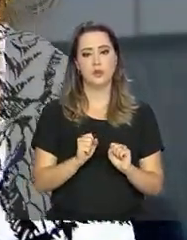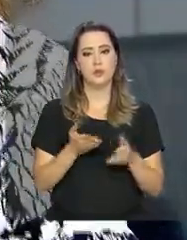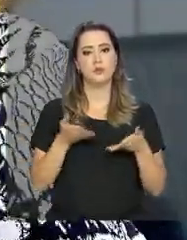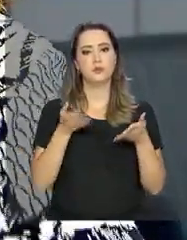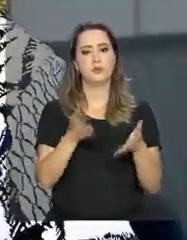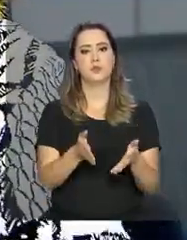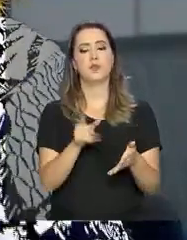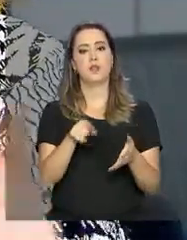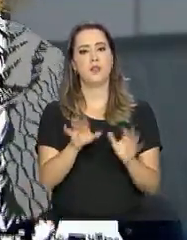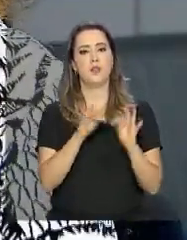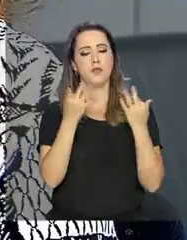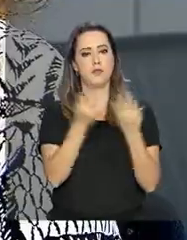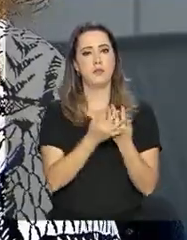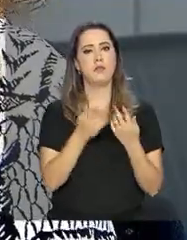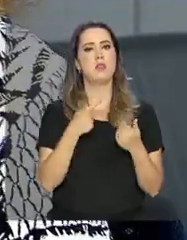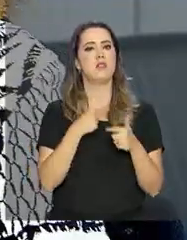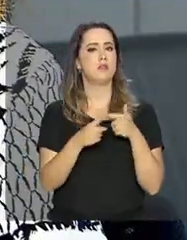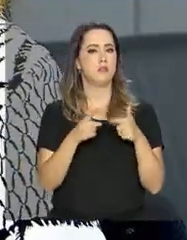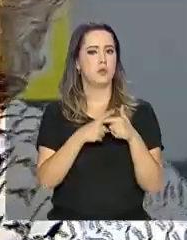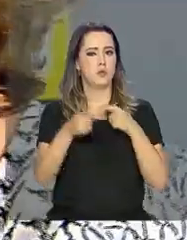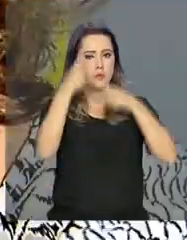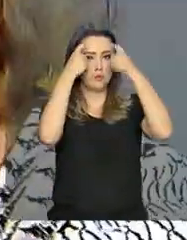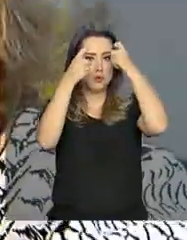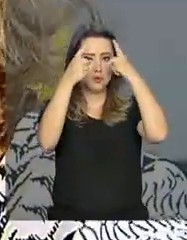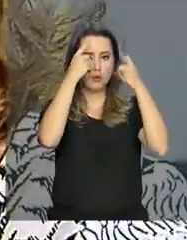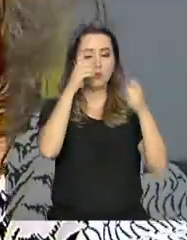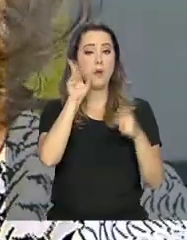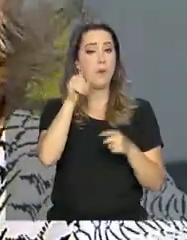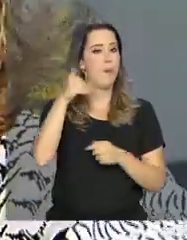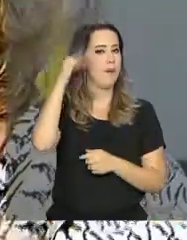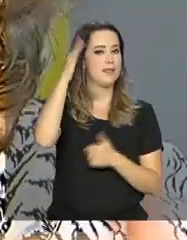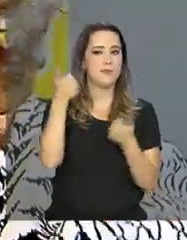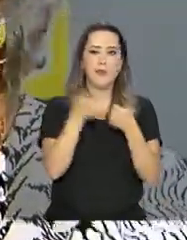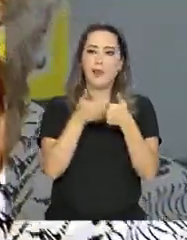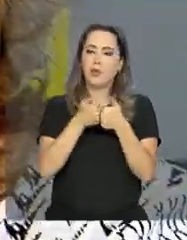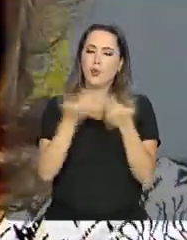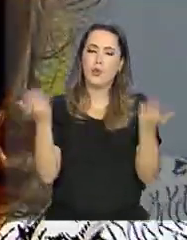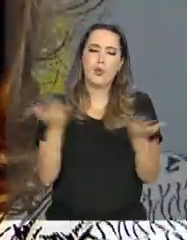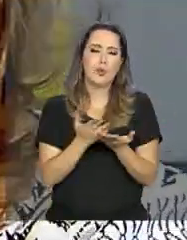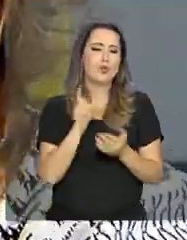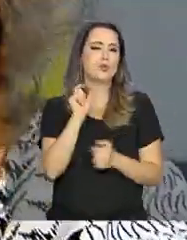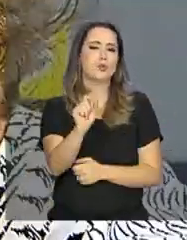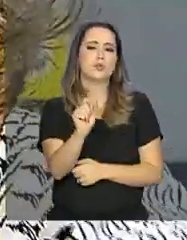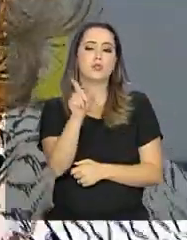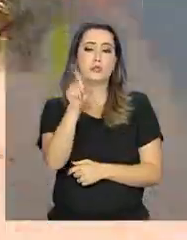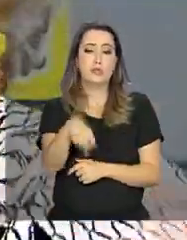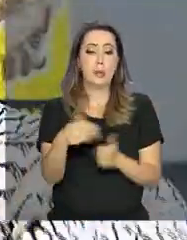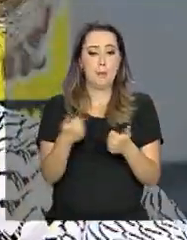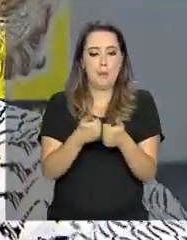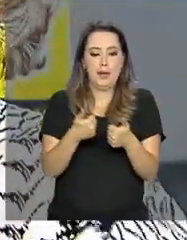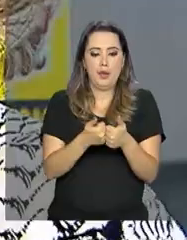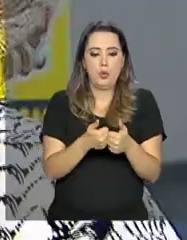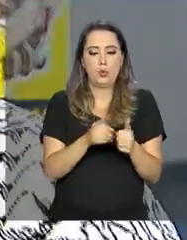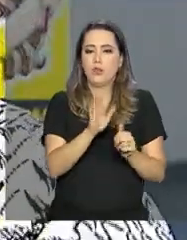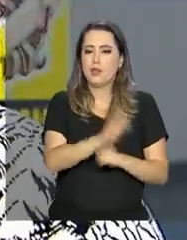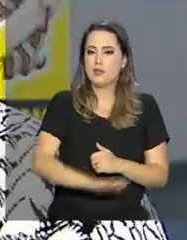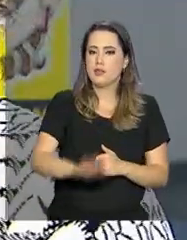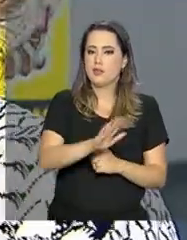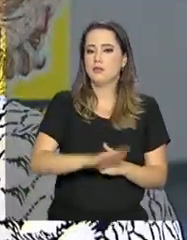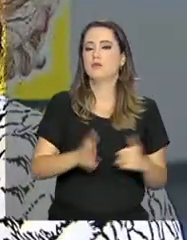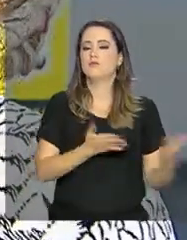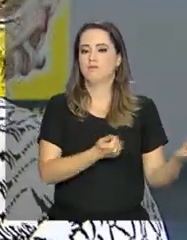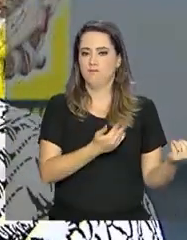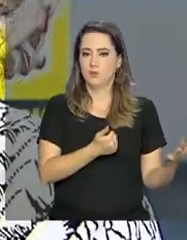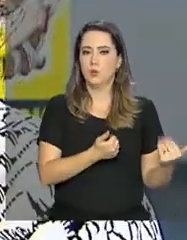nas famílias quando existe questão de violência é o mais próximo que a gente tem é do território da criança e do adolescente para fazer